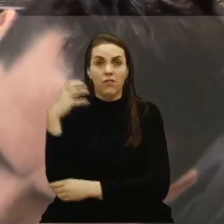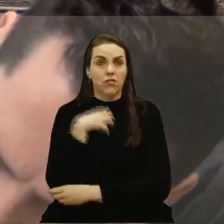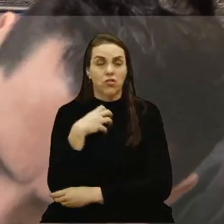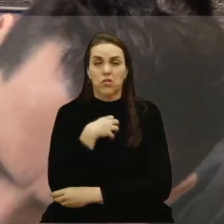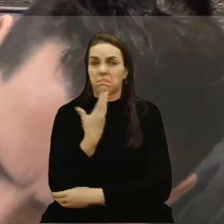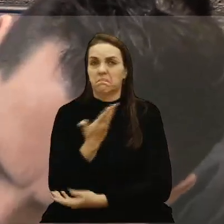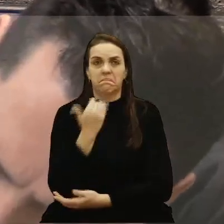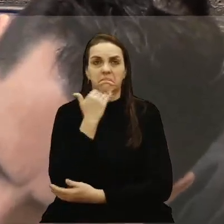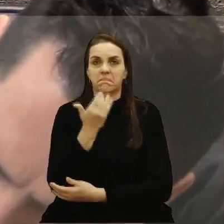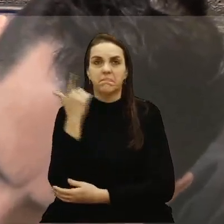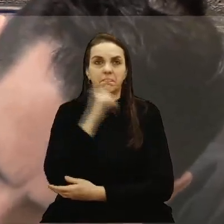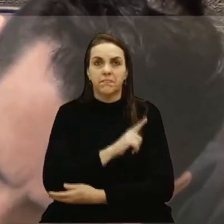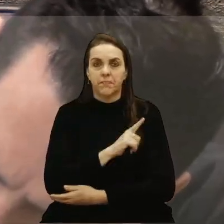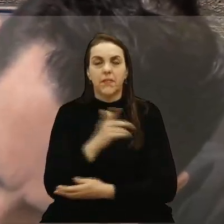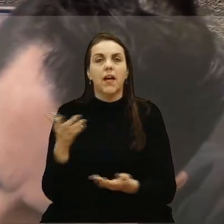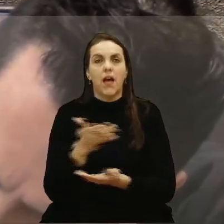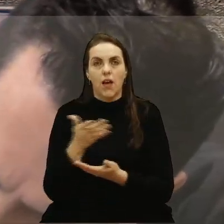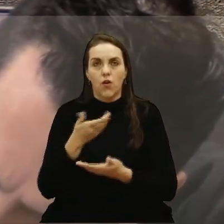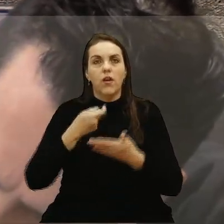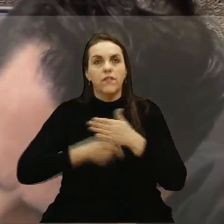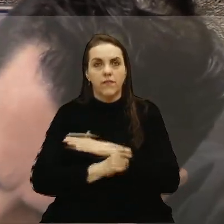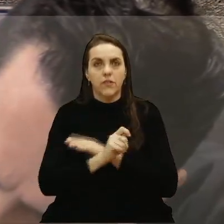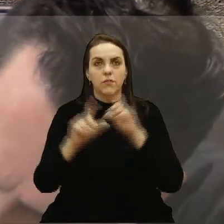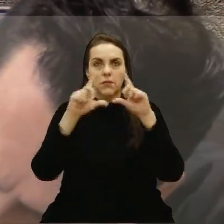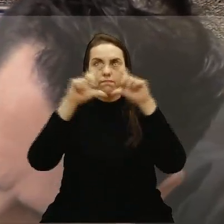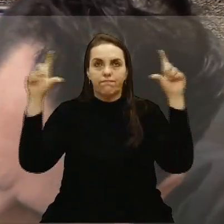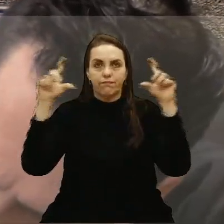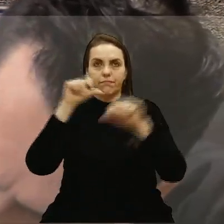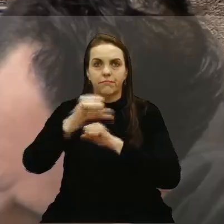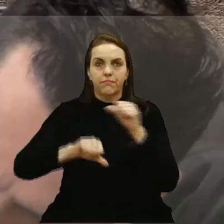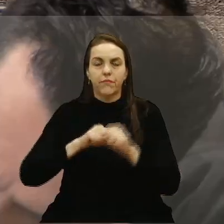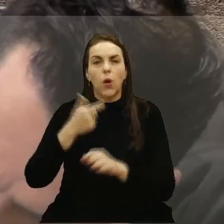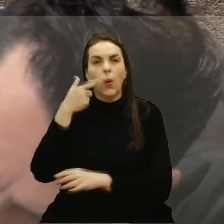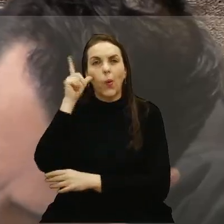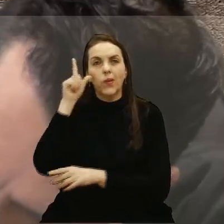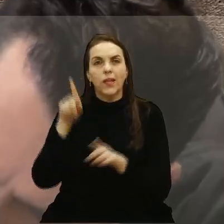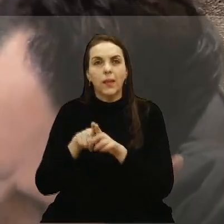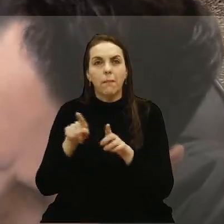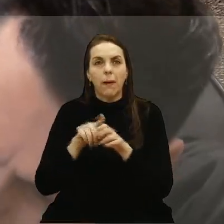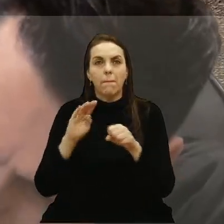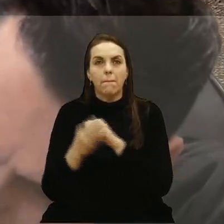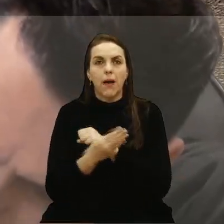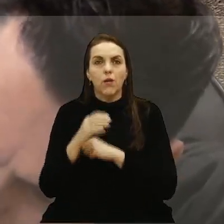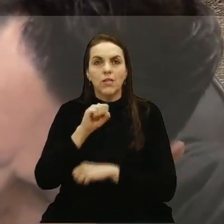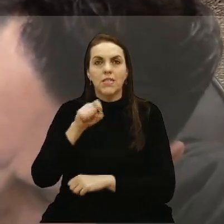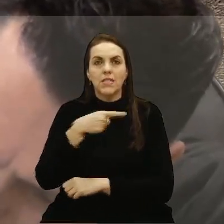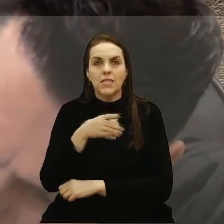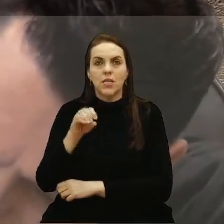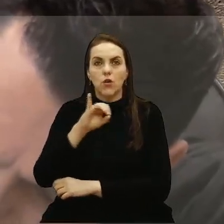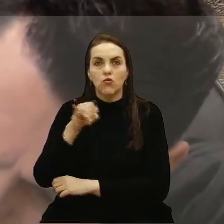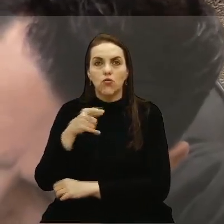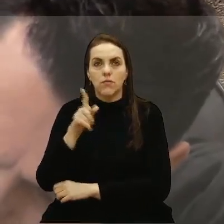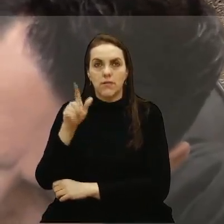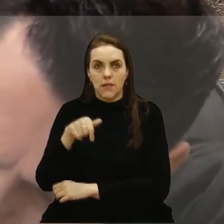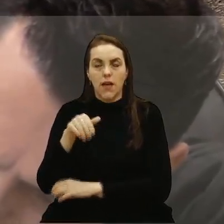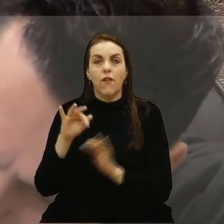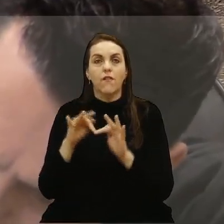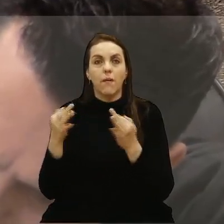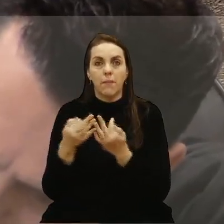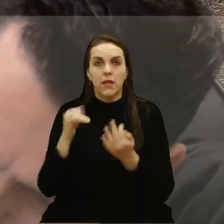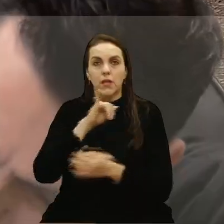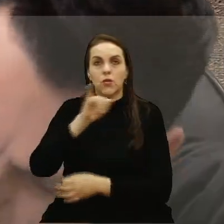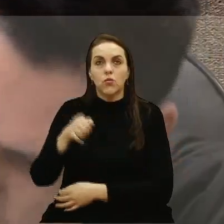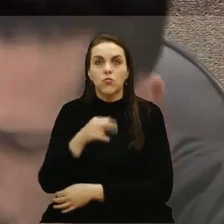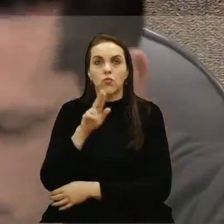tinha condições. E uma ontem, lá no São José, que a família da Juliana também me agradeceu, né? A gente tinha feito